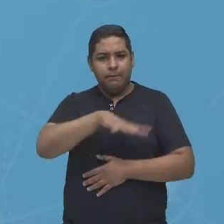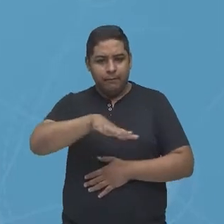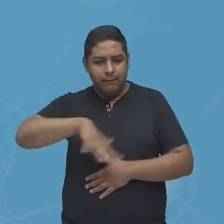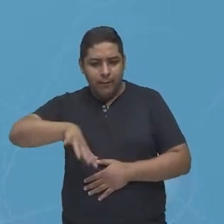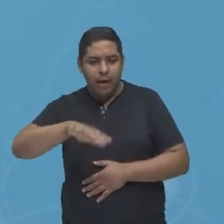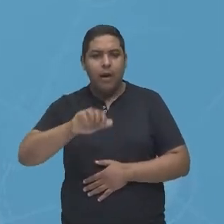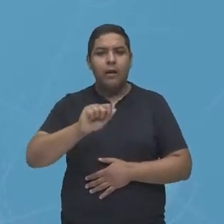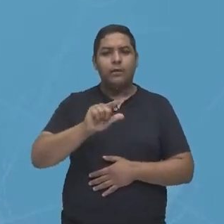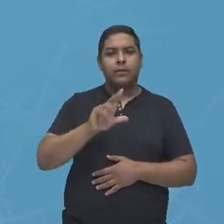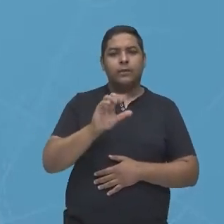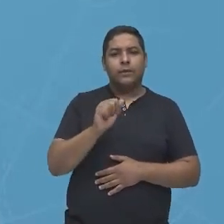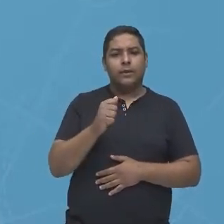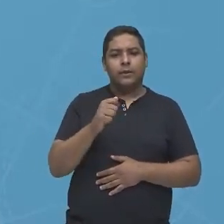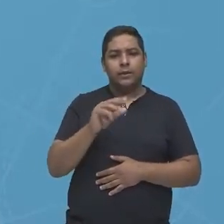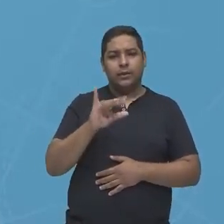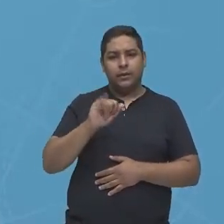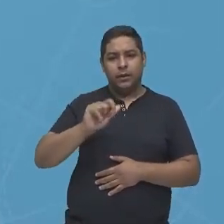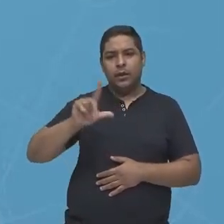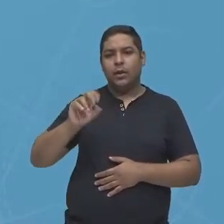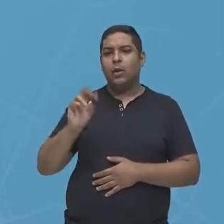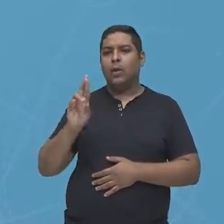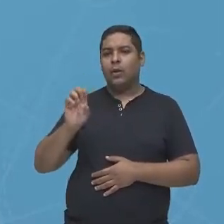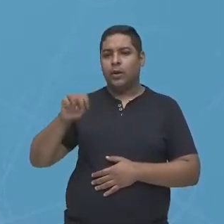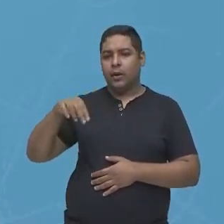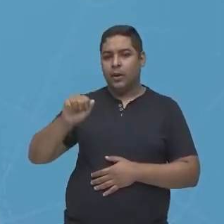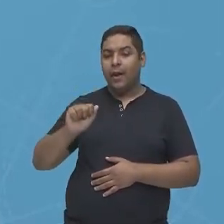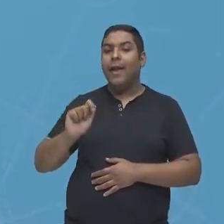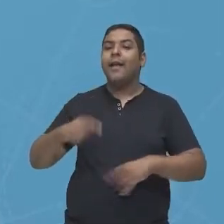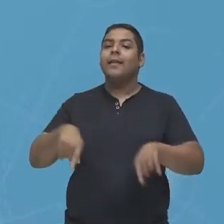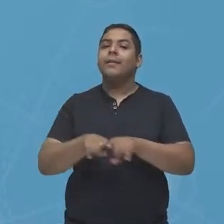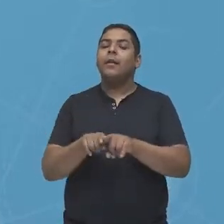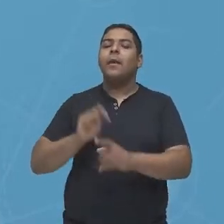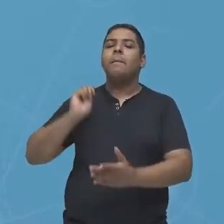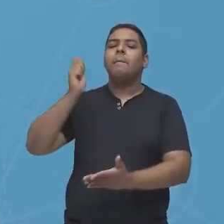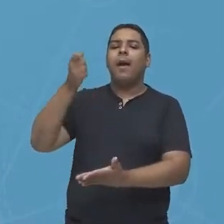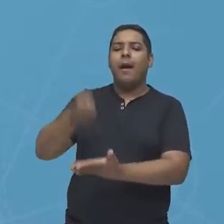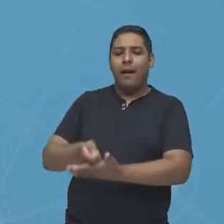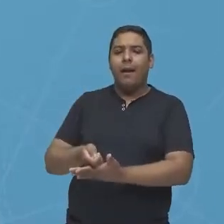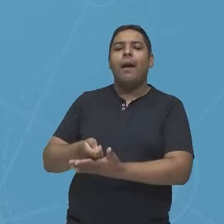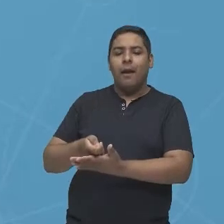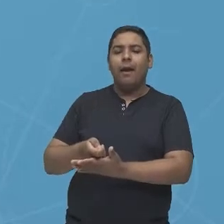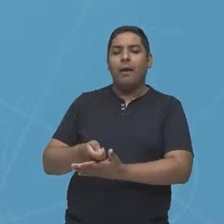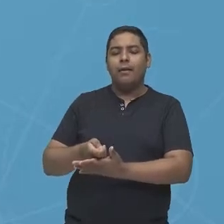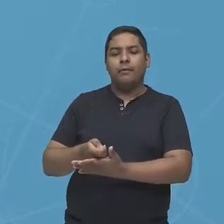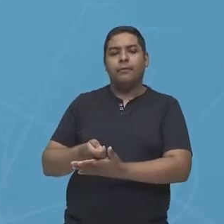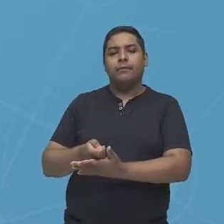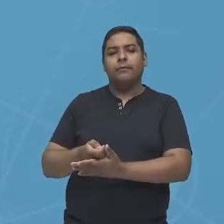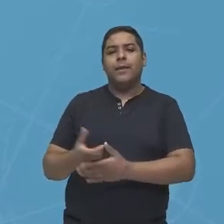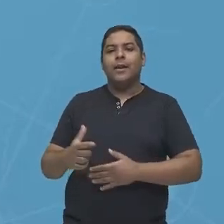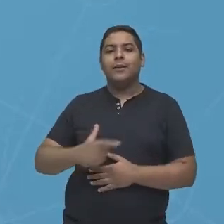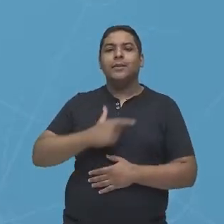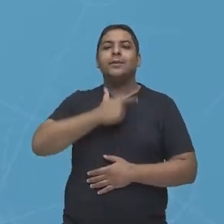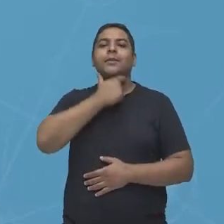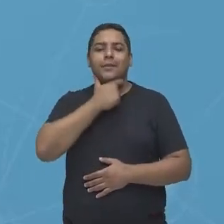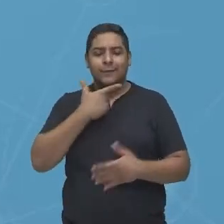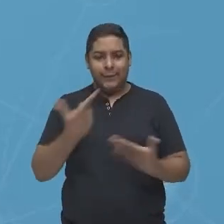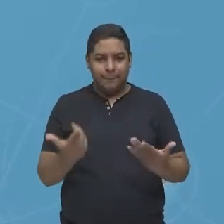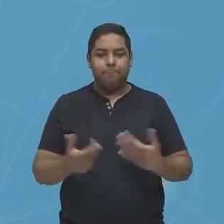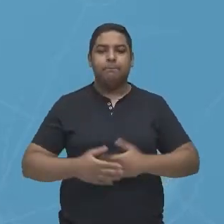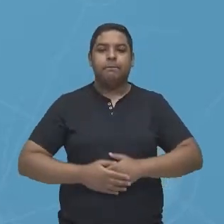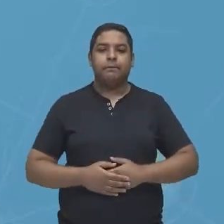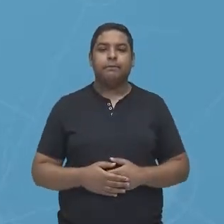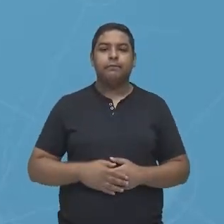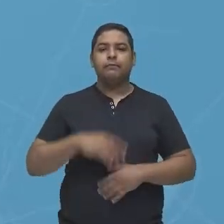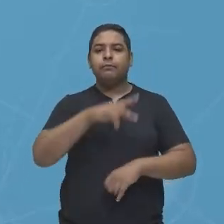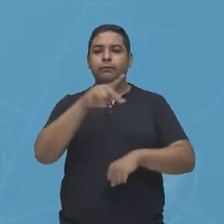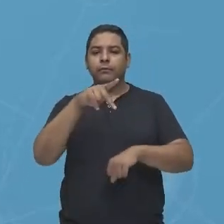pagar uma dívida aos países que saíram ali vencedores. Então, vocês imaginem, um país como a Alemanha, que